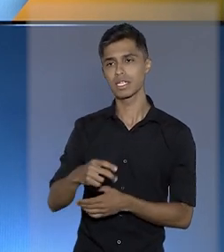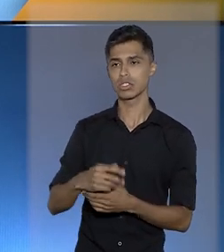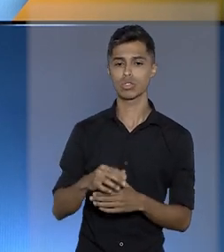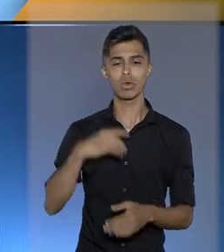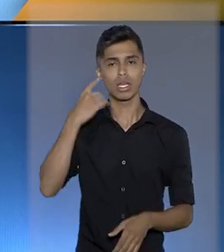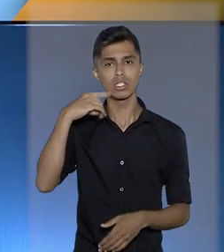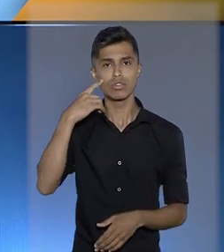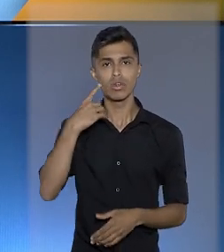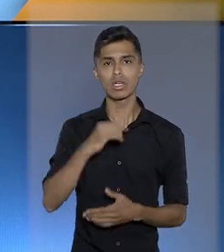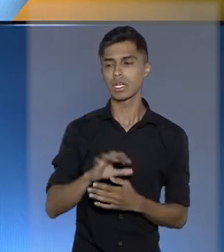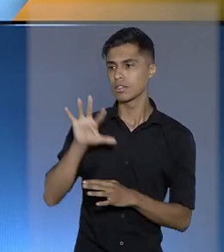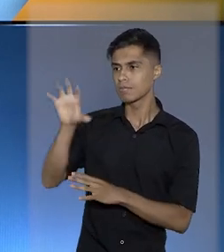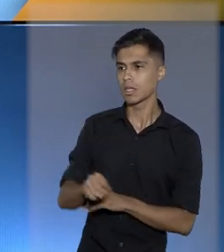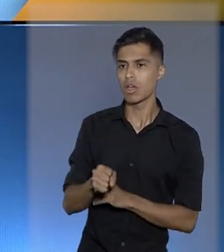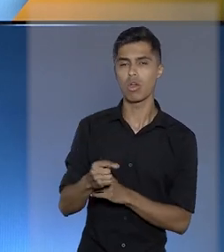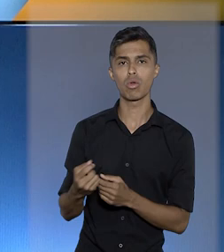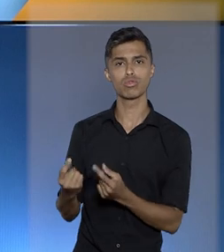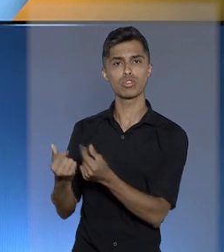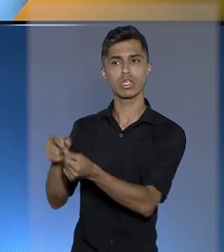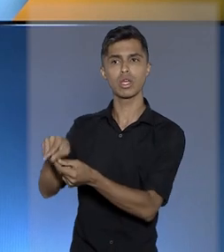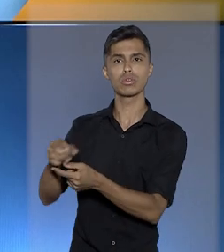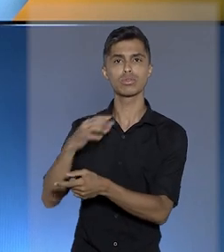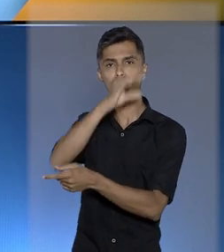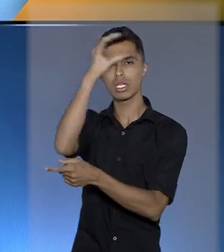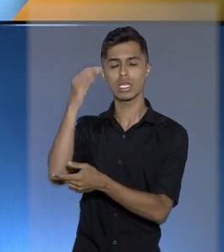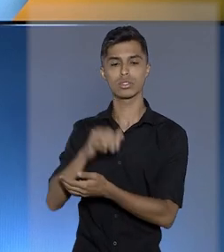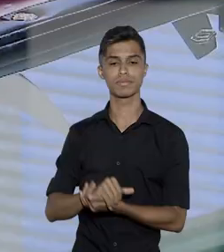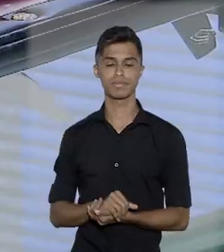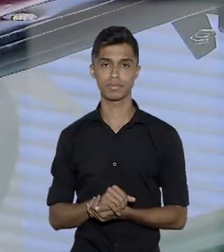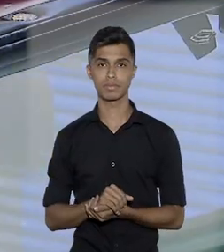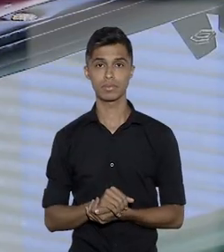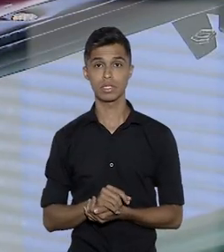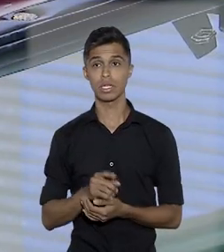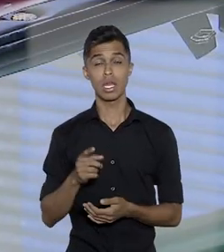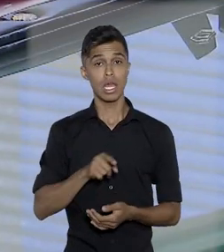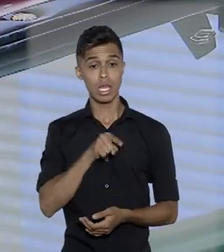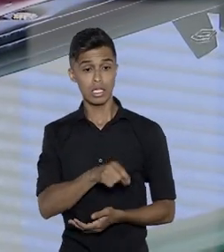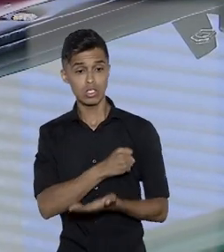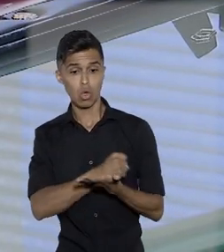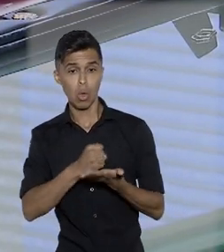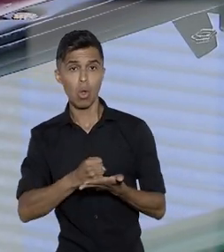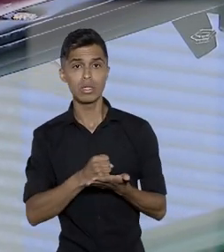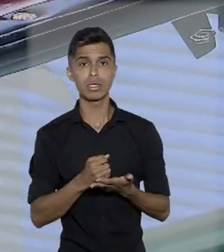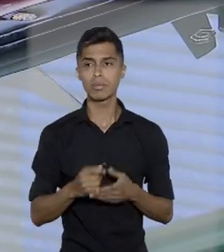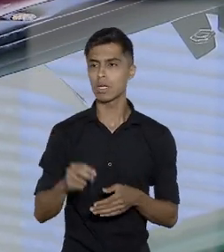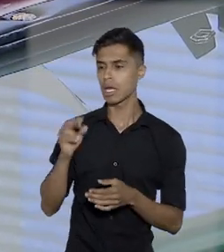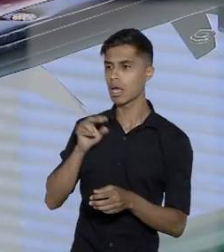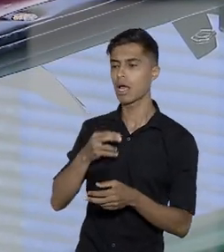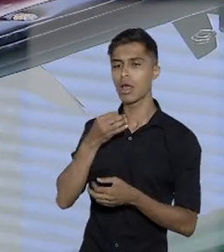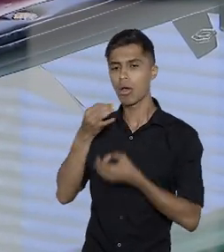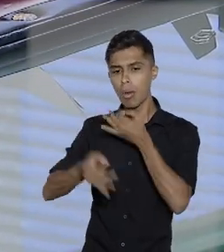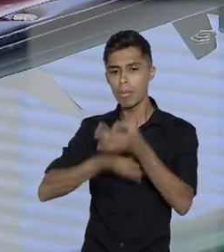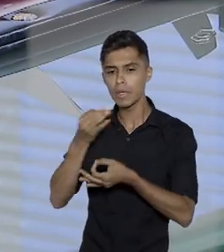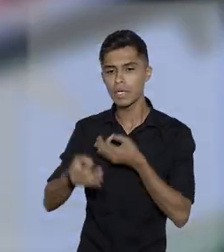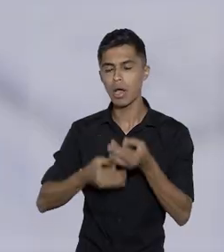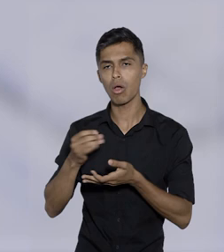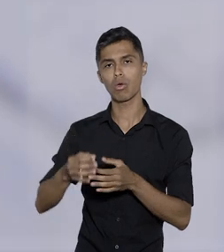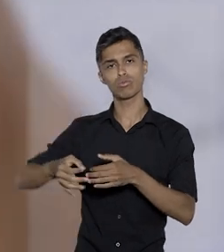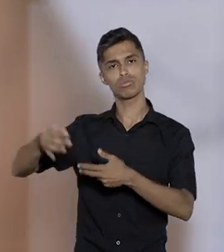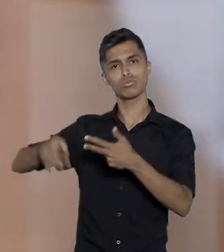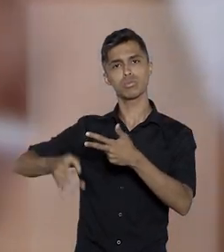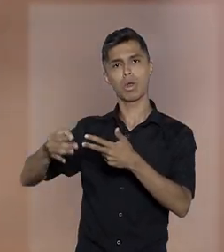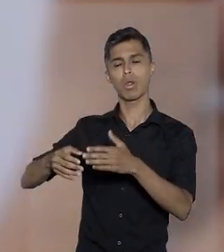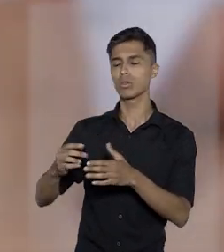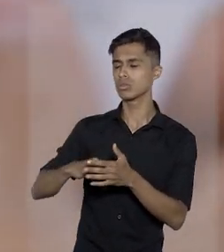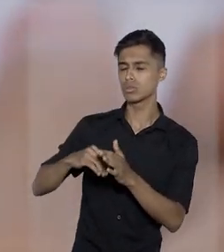que se apropriou de verba do cliente vamos conferir eles são contratados para prestar assistência jurídica e